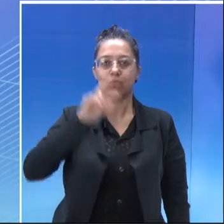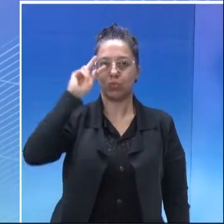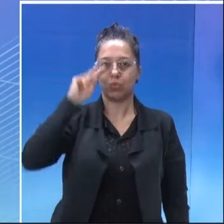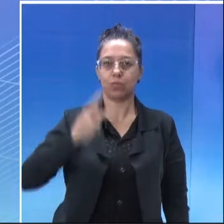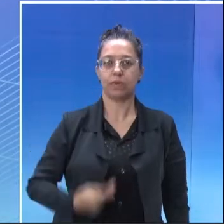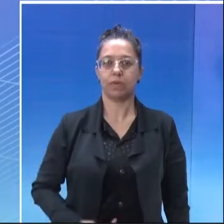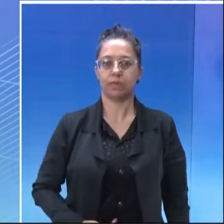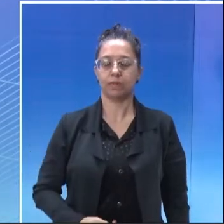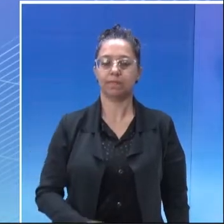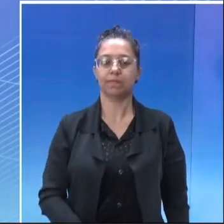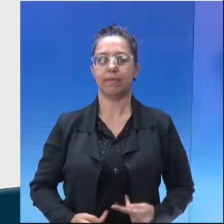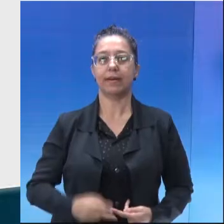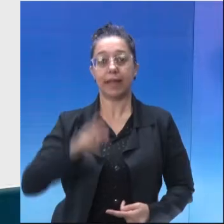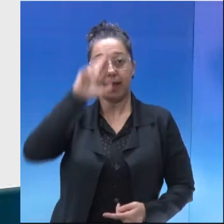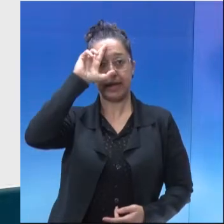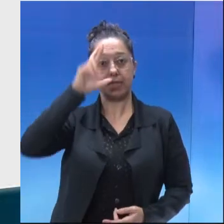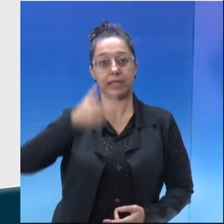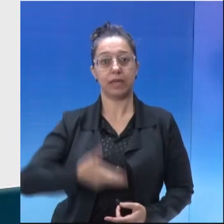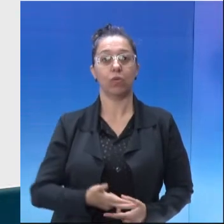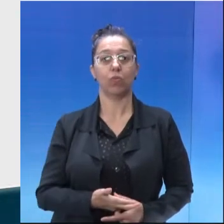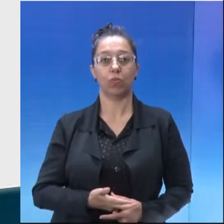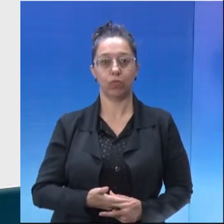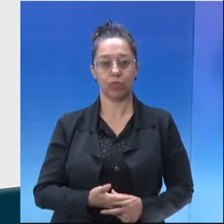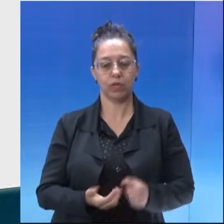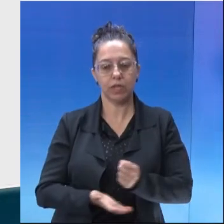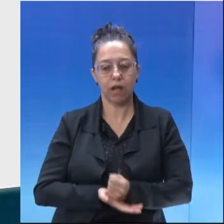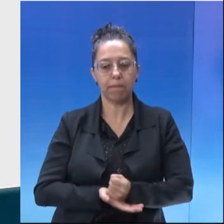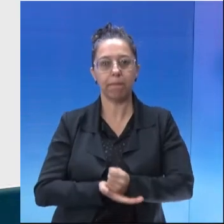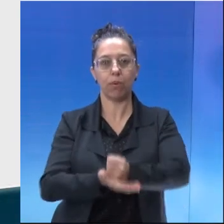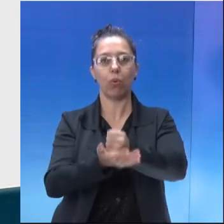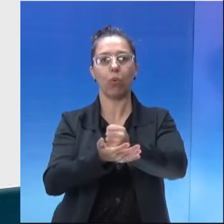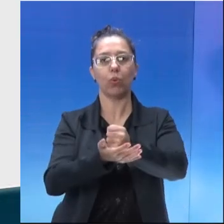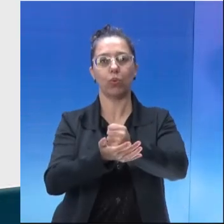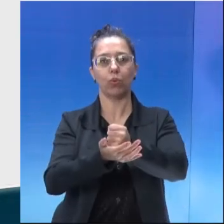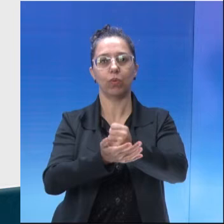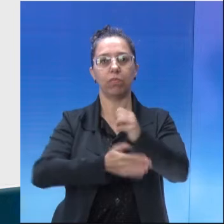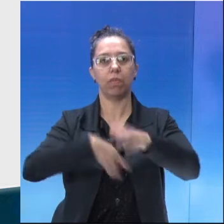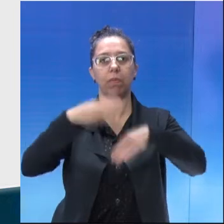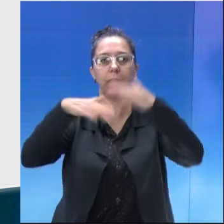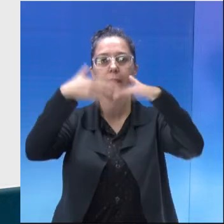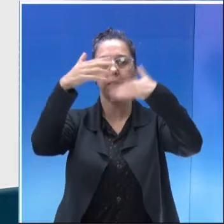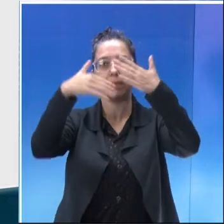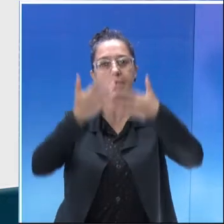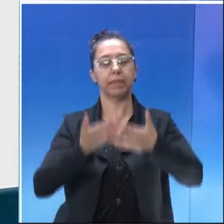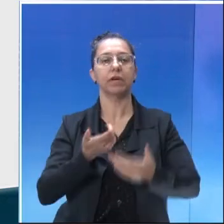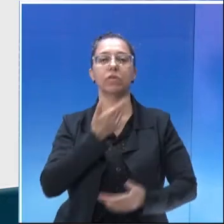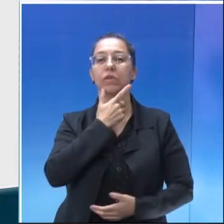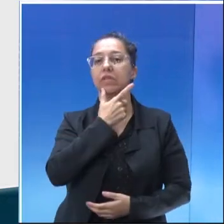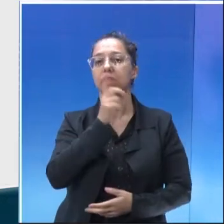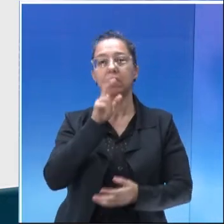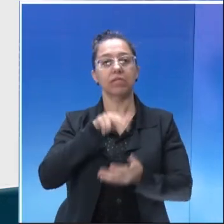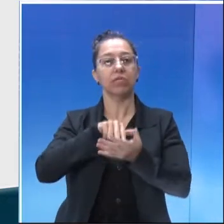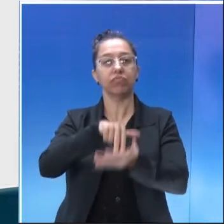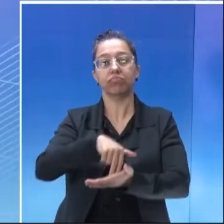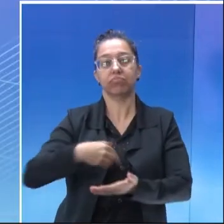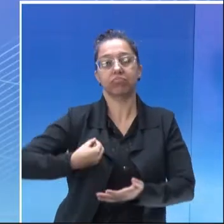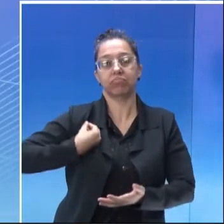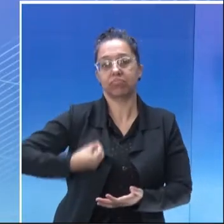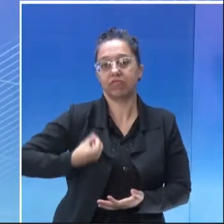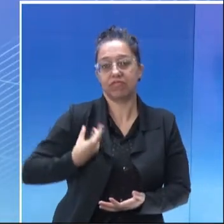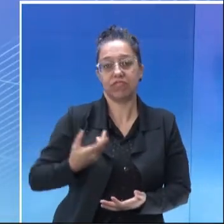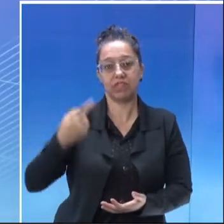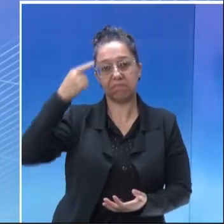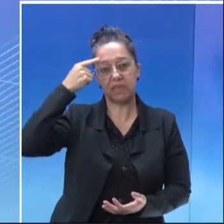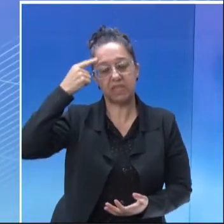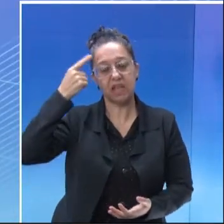da racionalidade humana. A razão é o que dá todo o consentimento ali para que nós